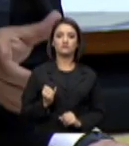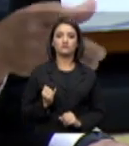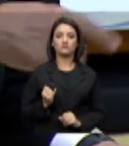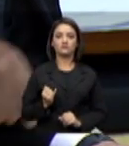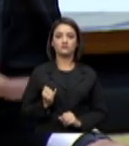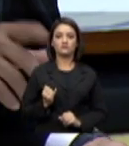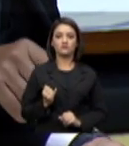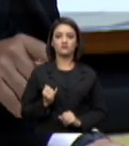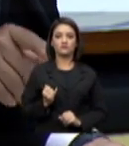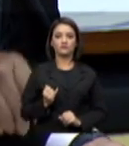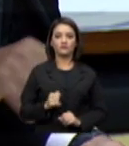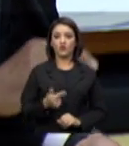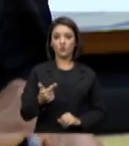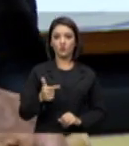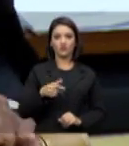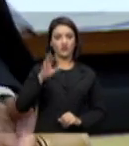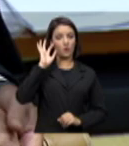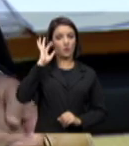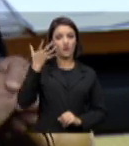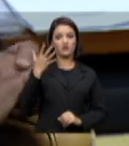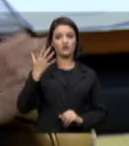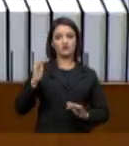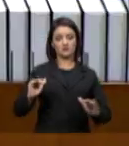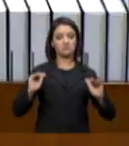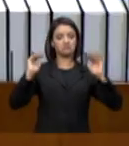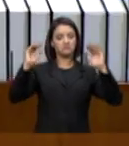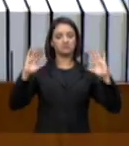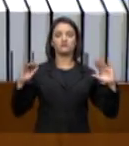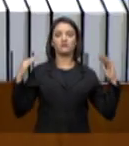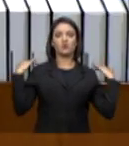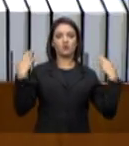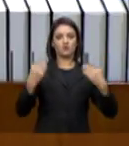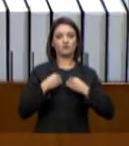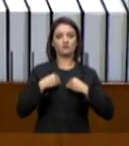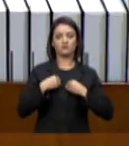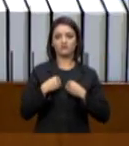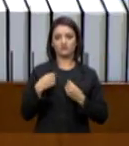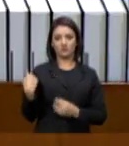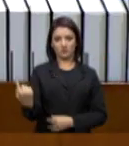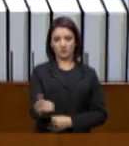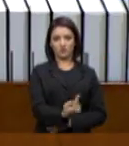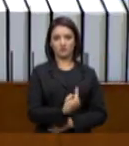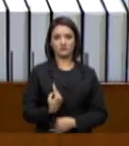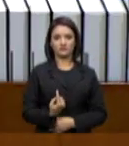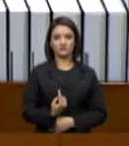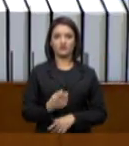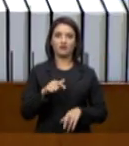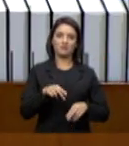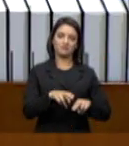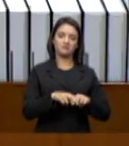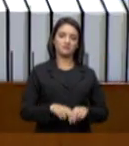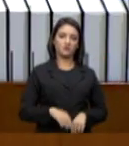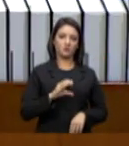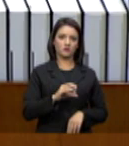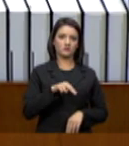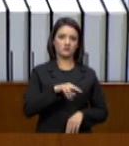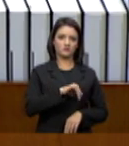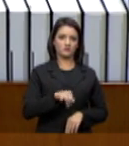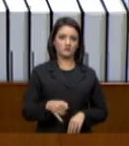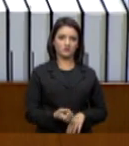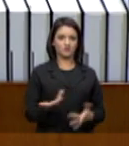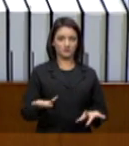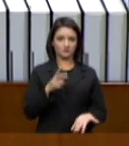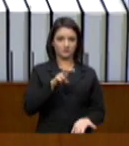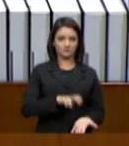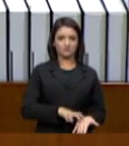sobre o referendo do colegiado o maior do supremo sim depois referendada pelo colegiado do conselho nacional de justiça na